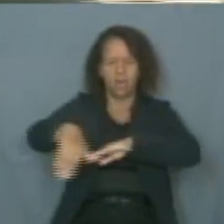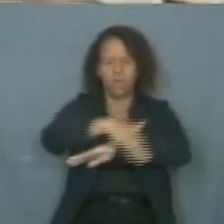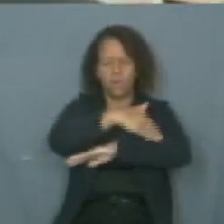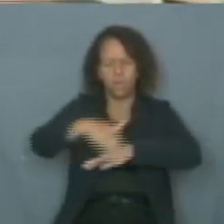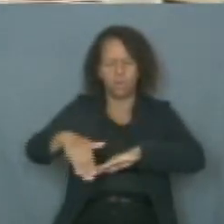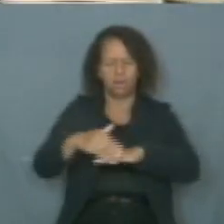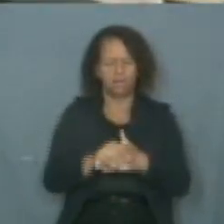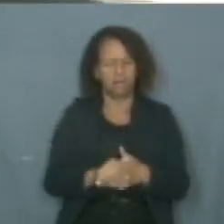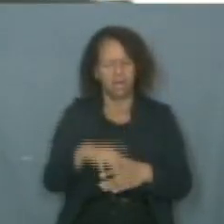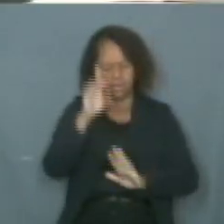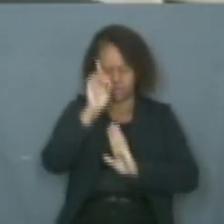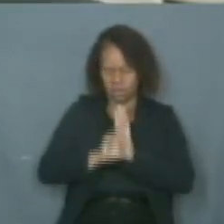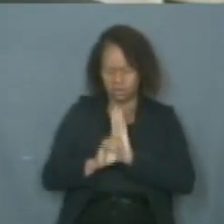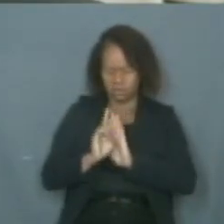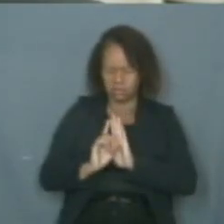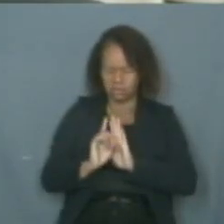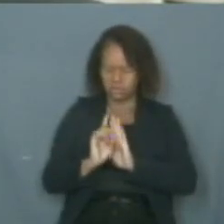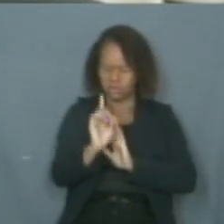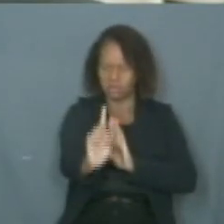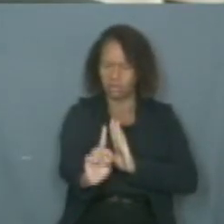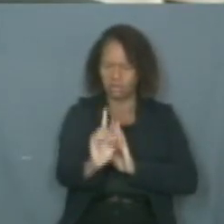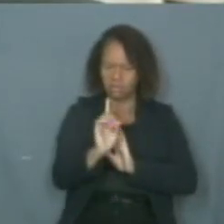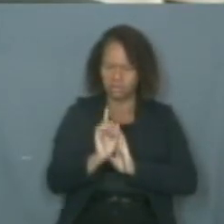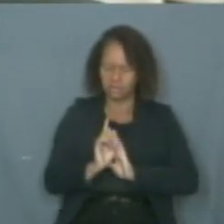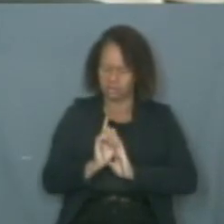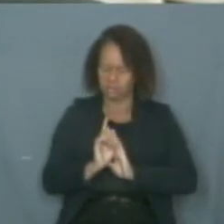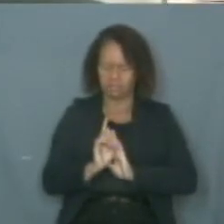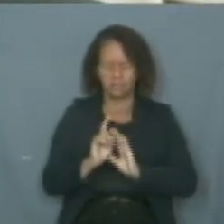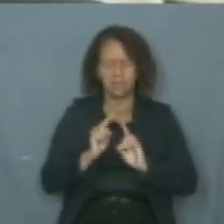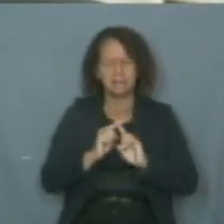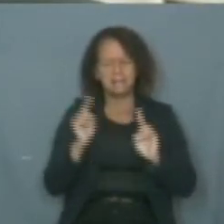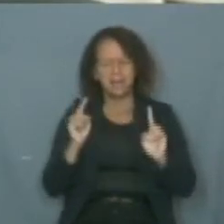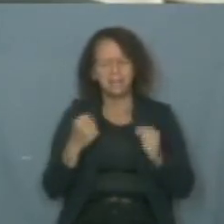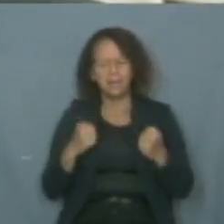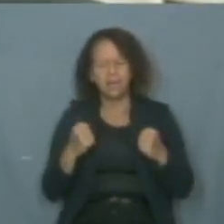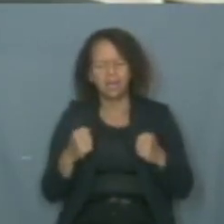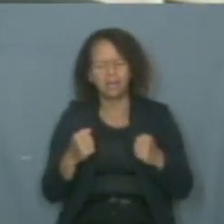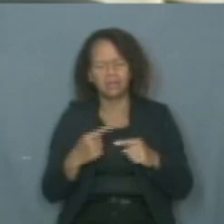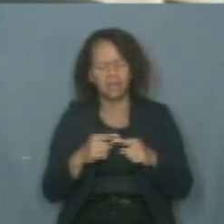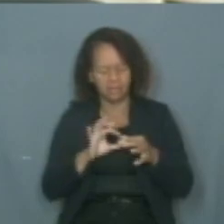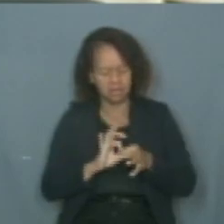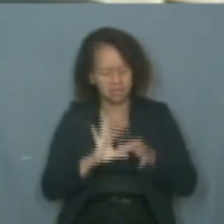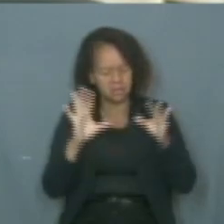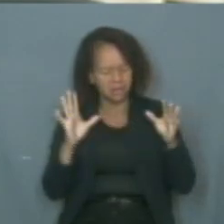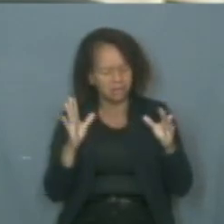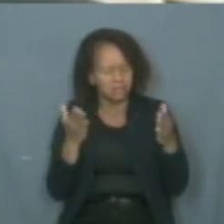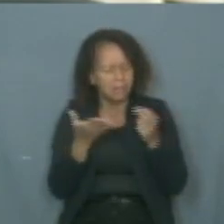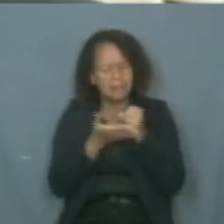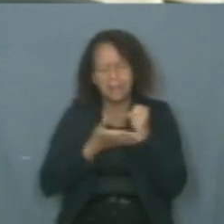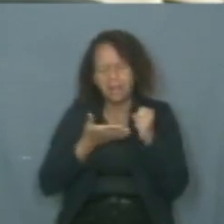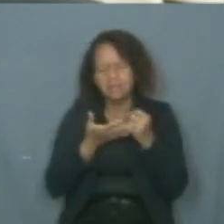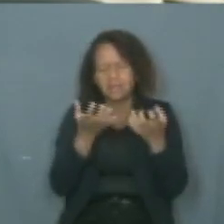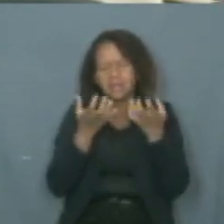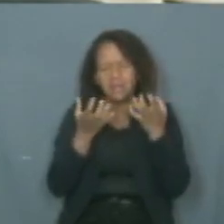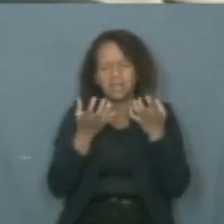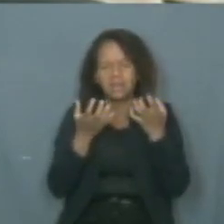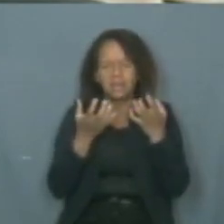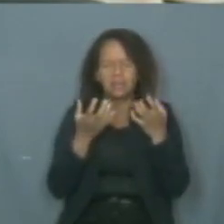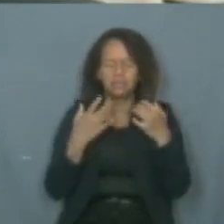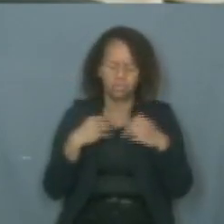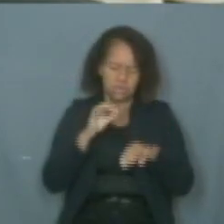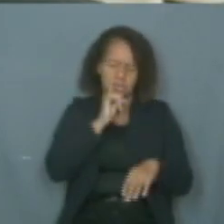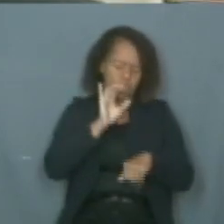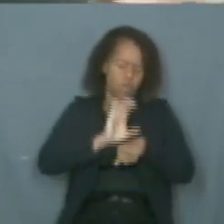O que impede o direito de ir e vir das pessoas. Mas por que não defende essa liberdade tão básica de uma pessoa querer... Toma um curso